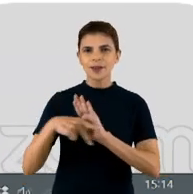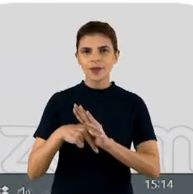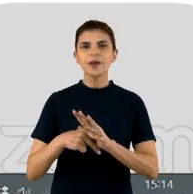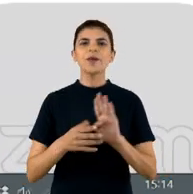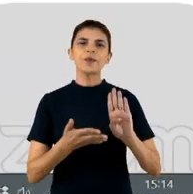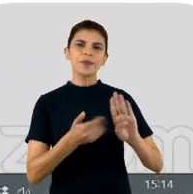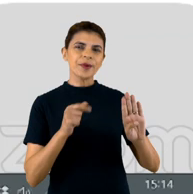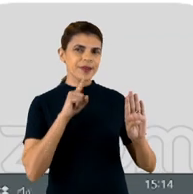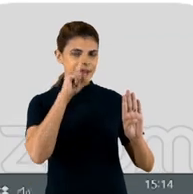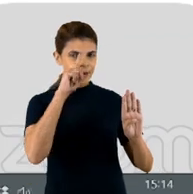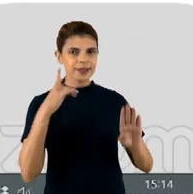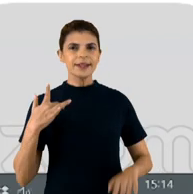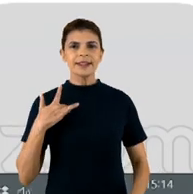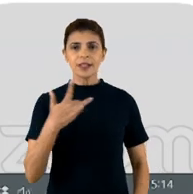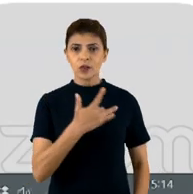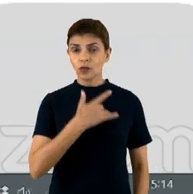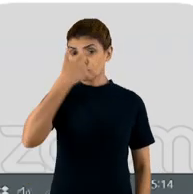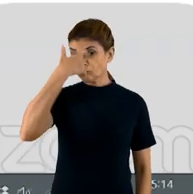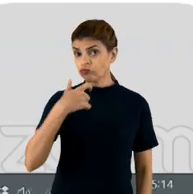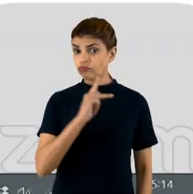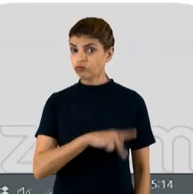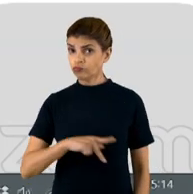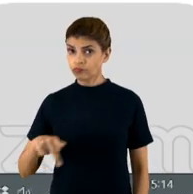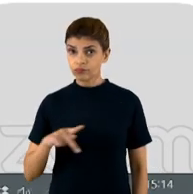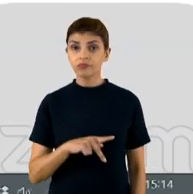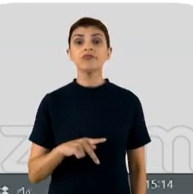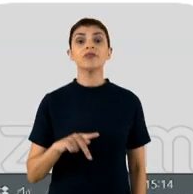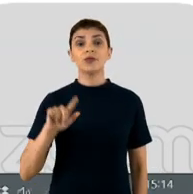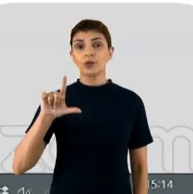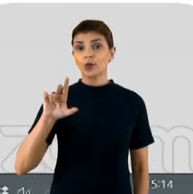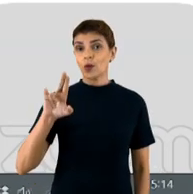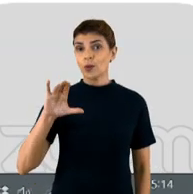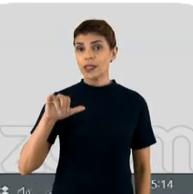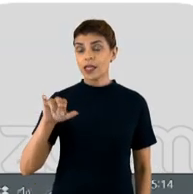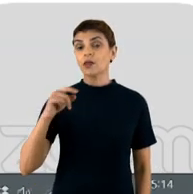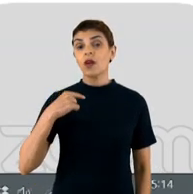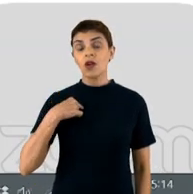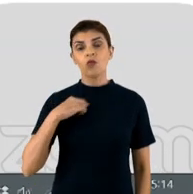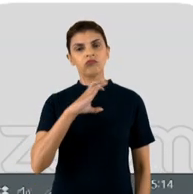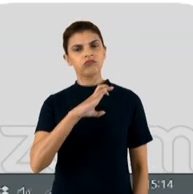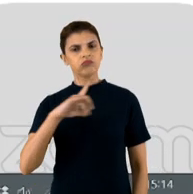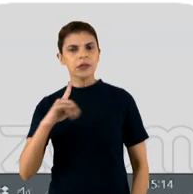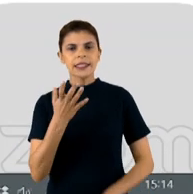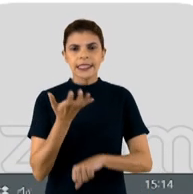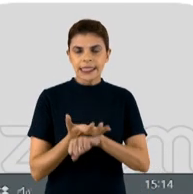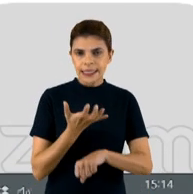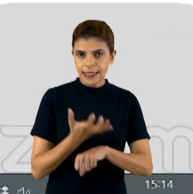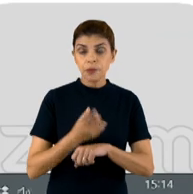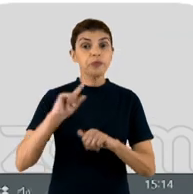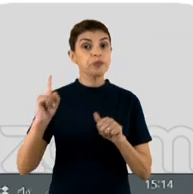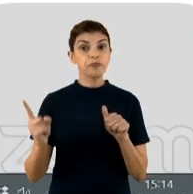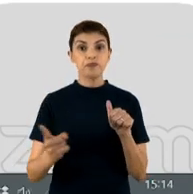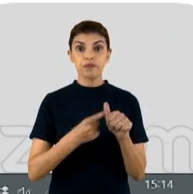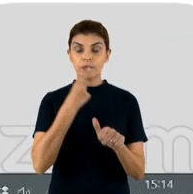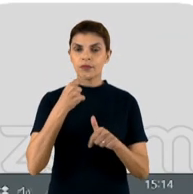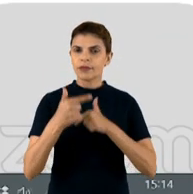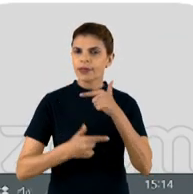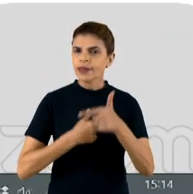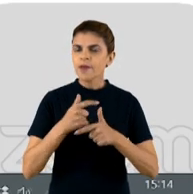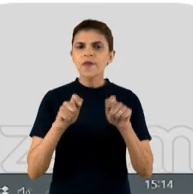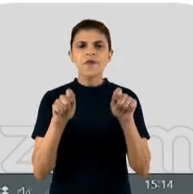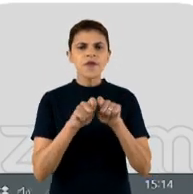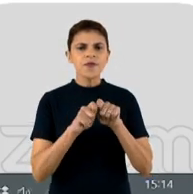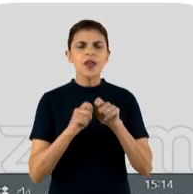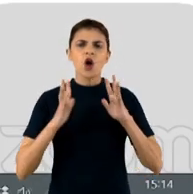Investigativa do IGM. Eu sou o professor Luciano Calabrigue, coordenador da disciplina. A primeira ação que nós fizemos